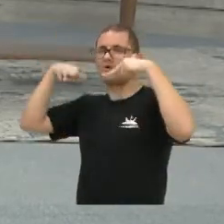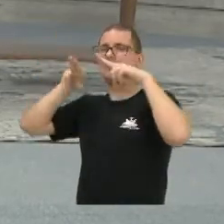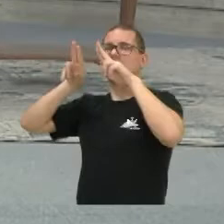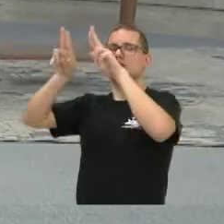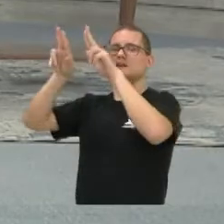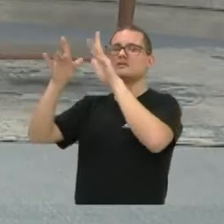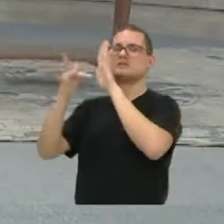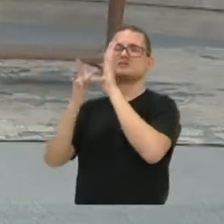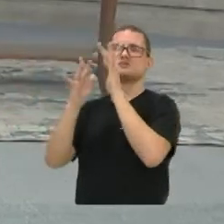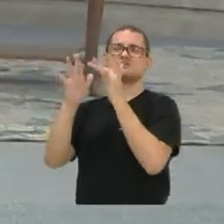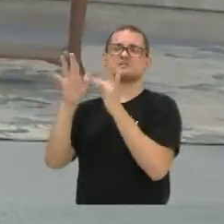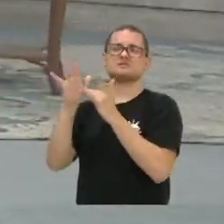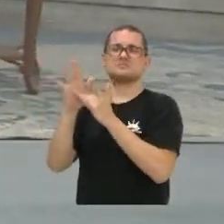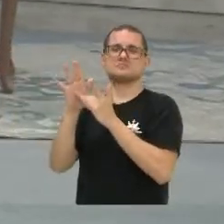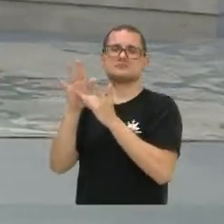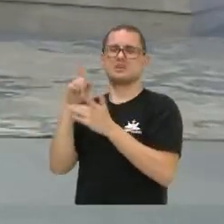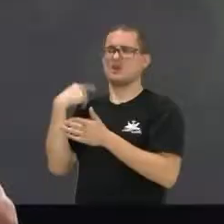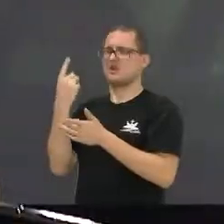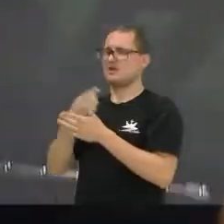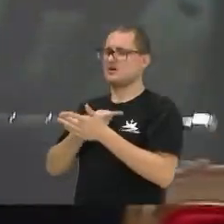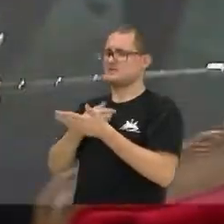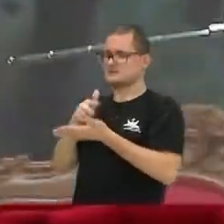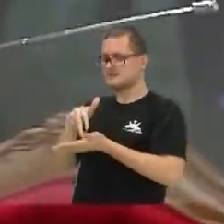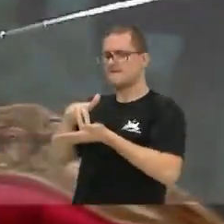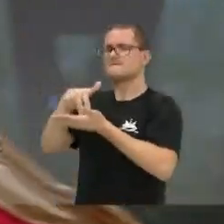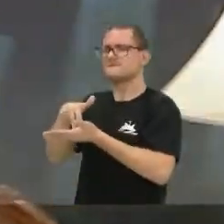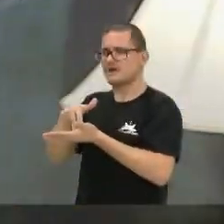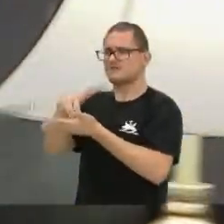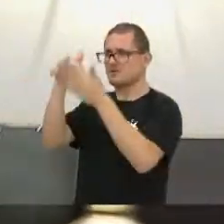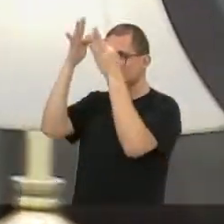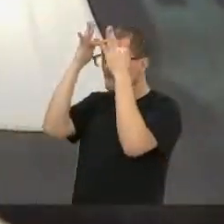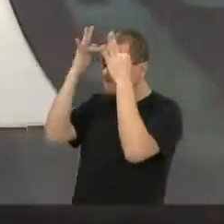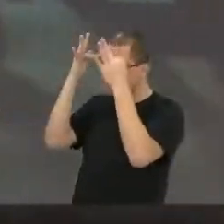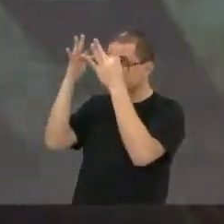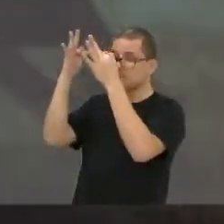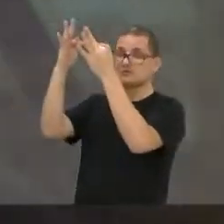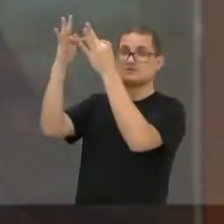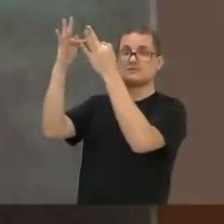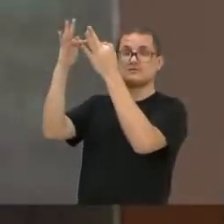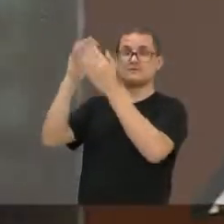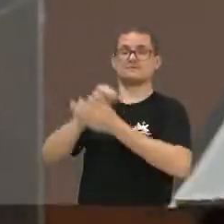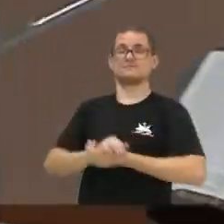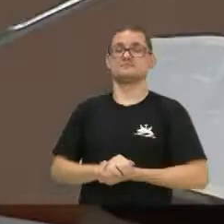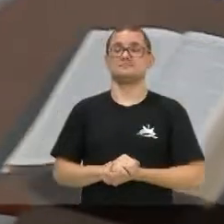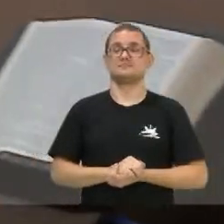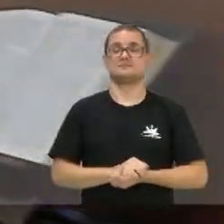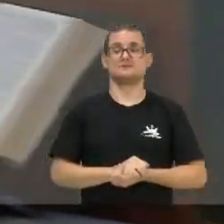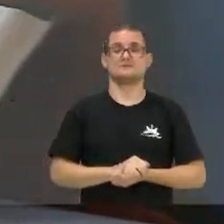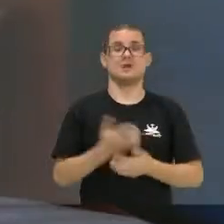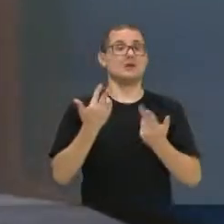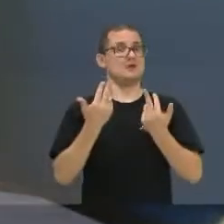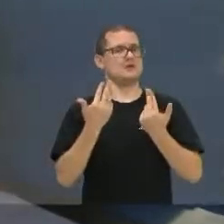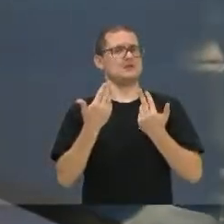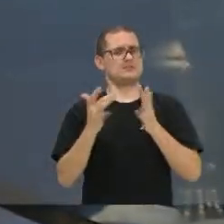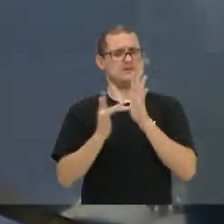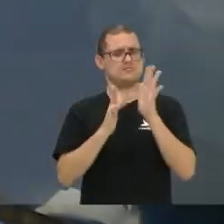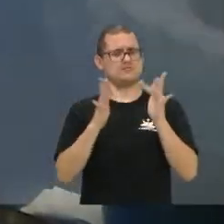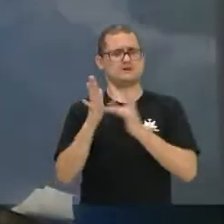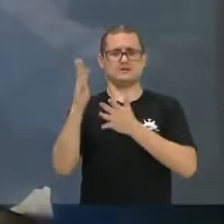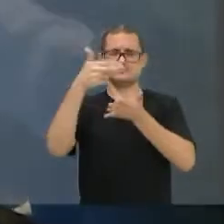e mantenha-se fiel firme então e assim como o cristo